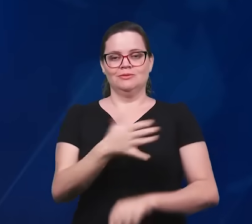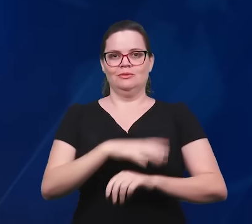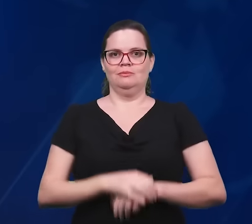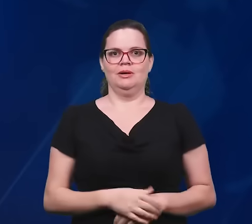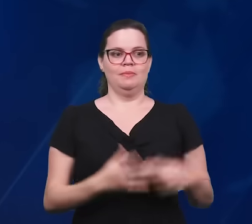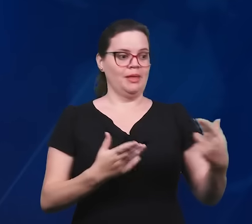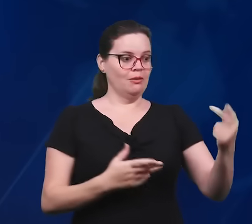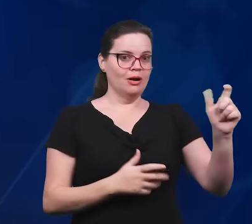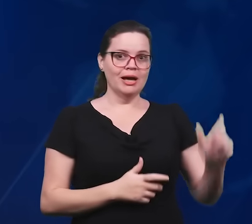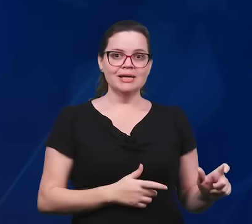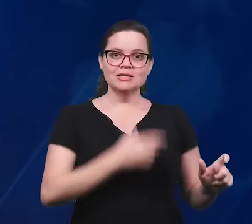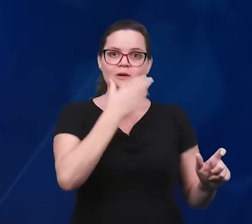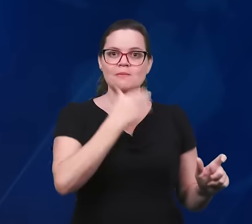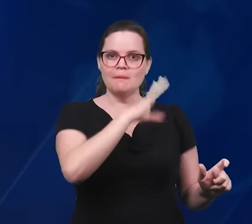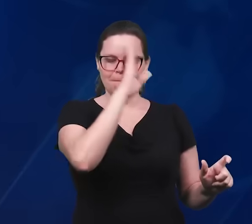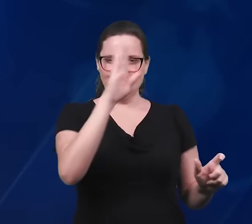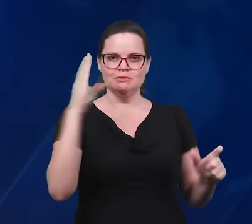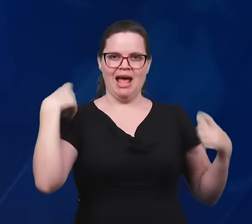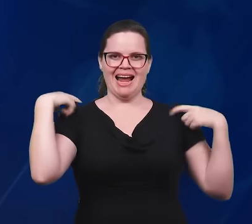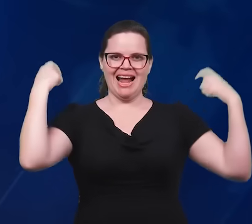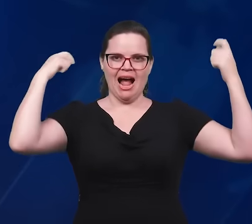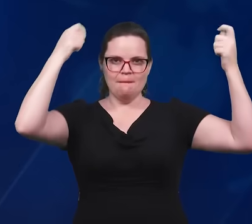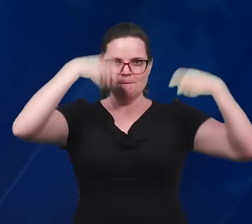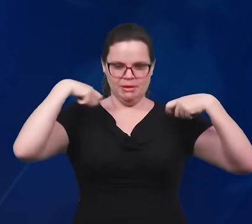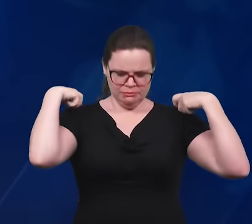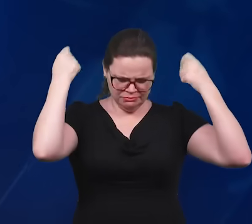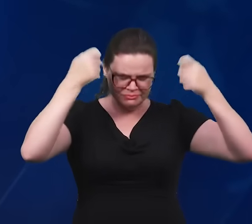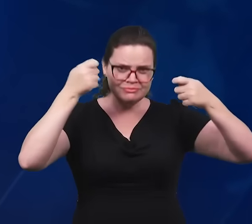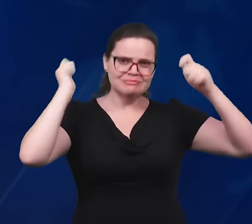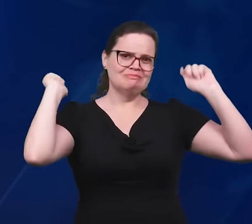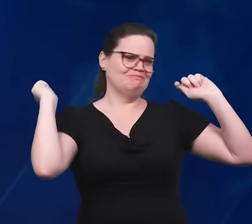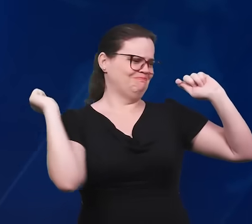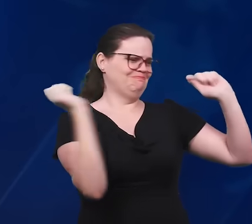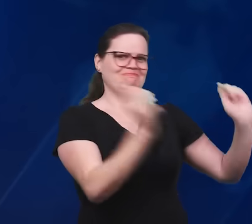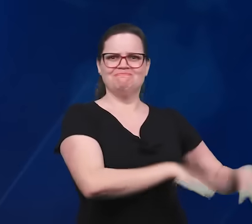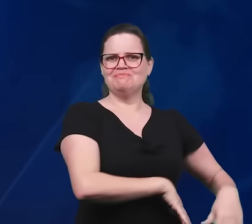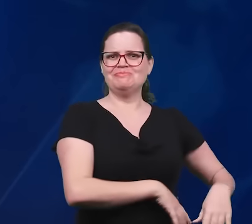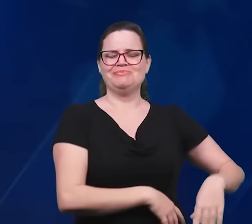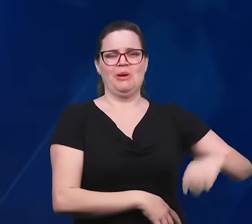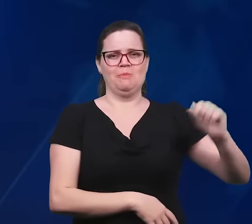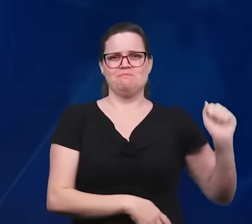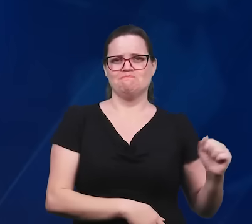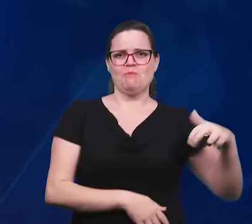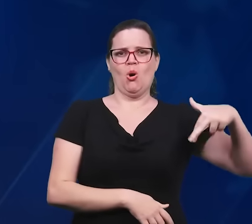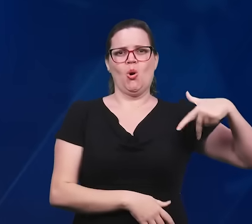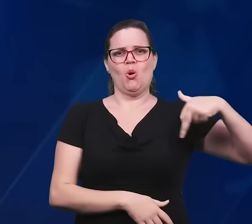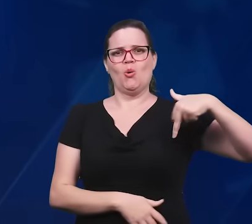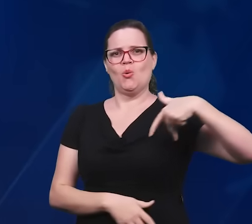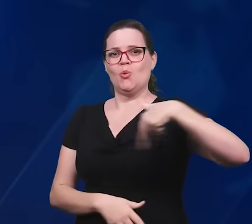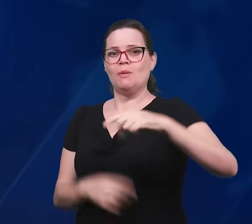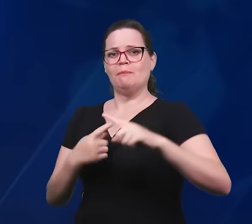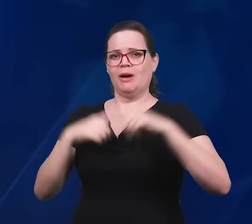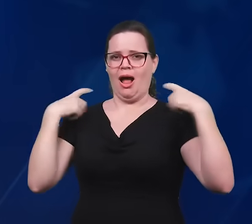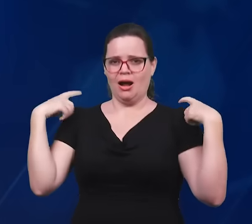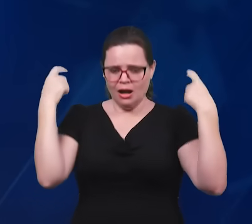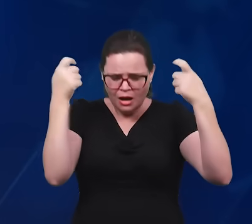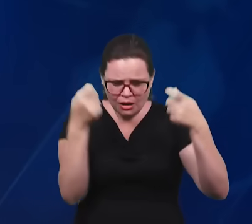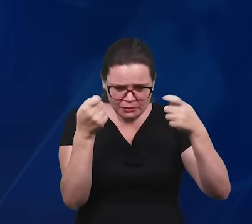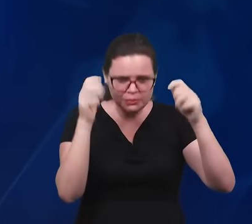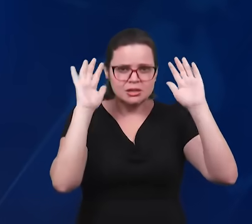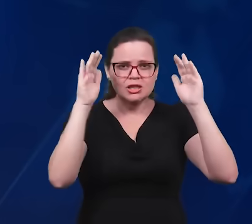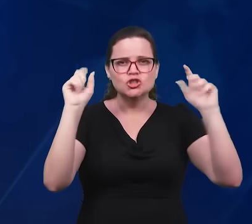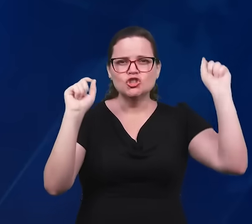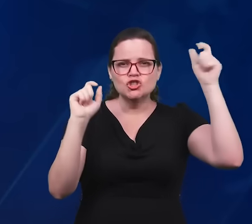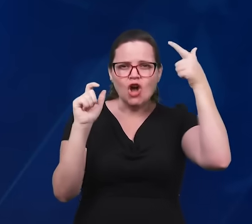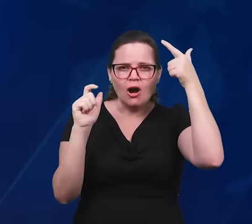aquele homem se levantou, lançou de si a sua capa, que estava com ele, naturalmente, no dia a dia.